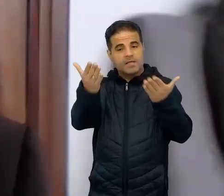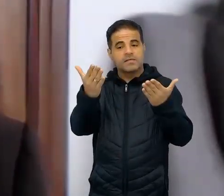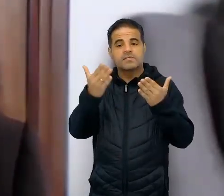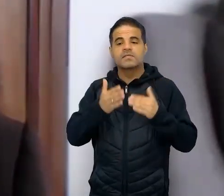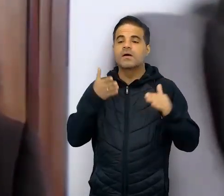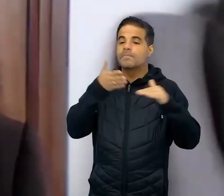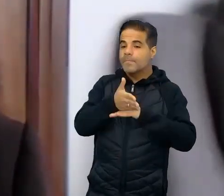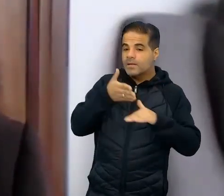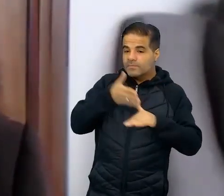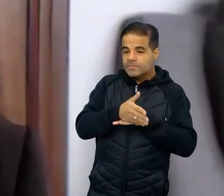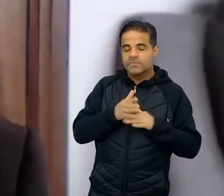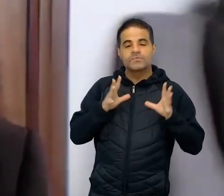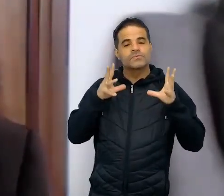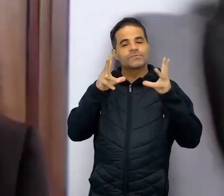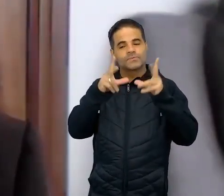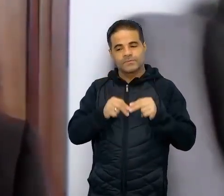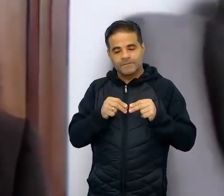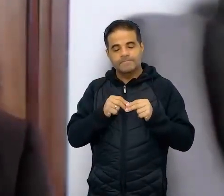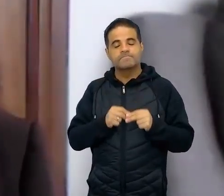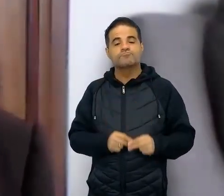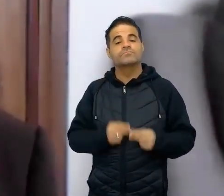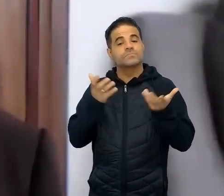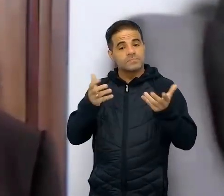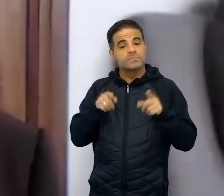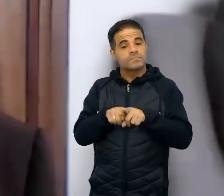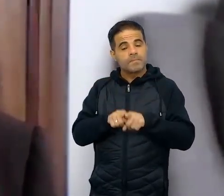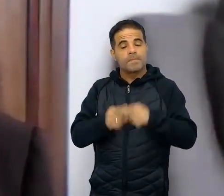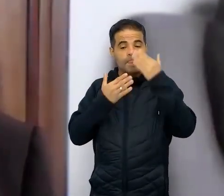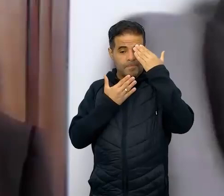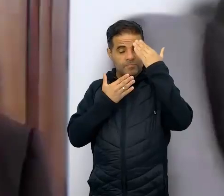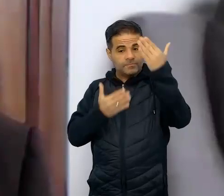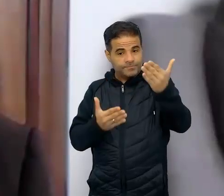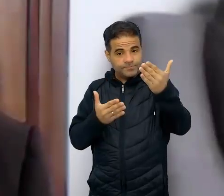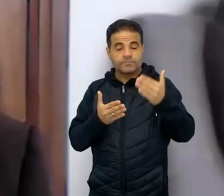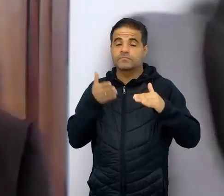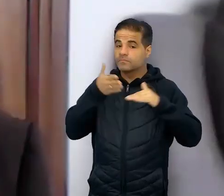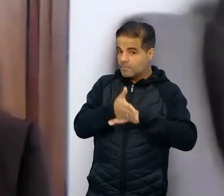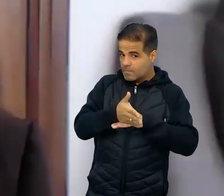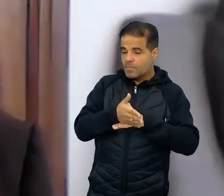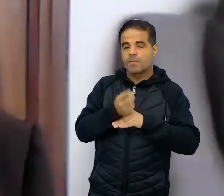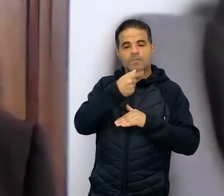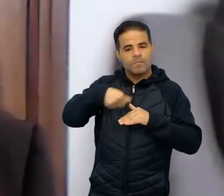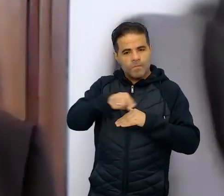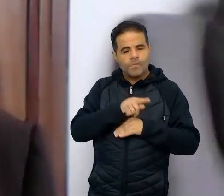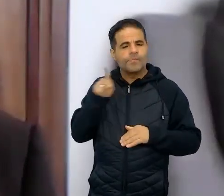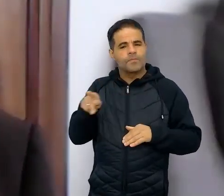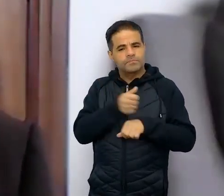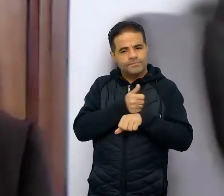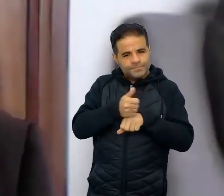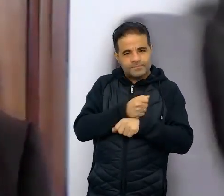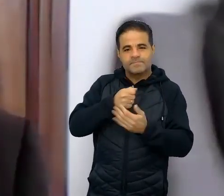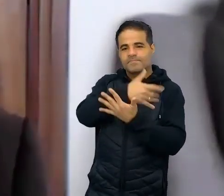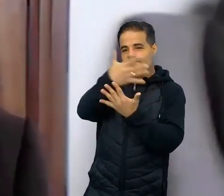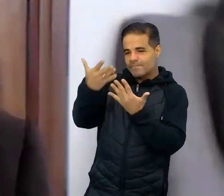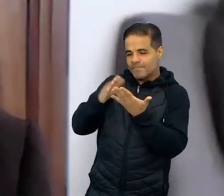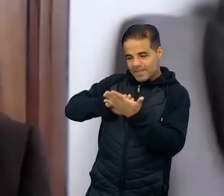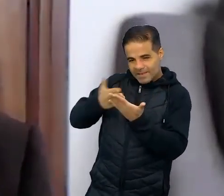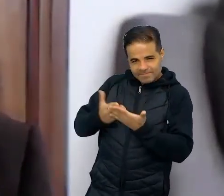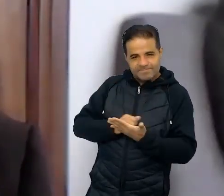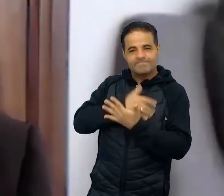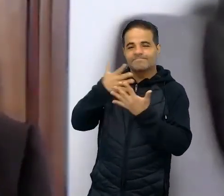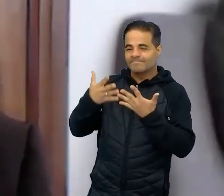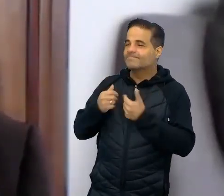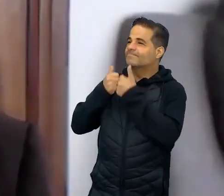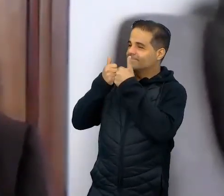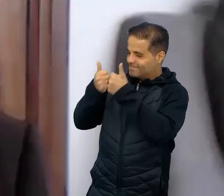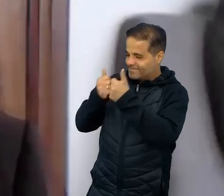a participação de vocês, gostaria de agradecer também a participação desses profissionais de Libras